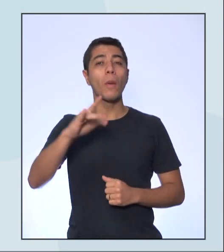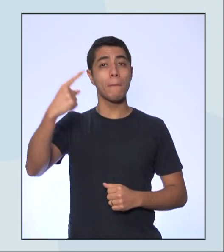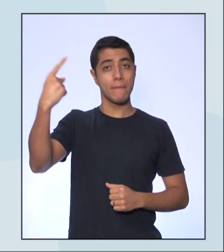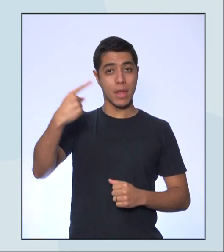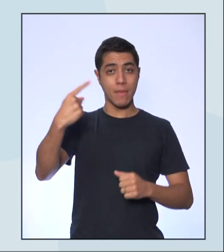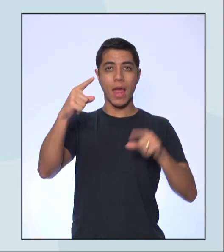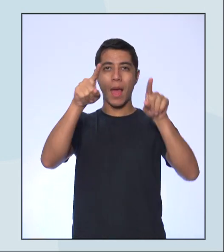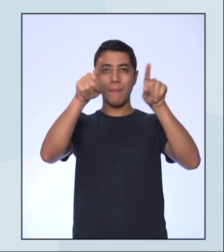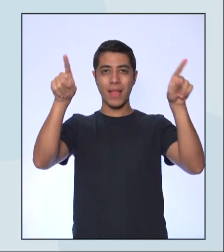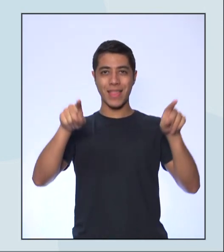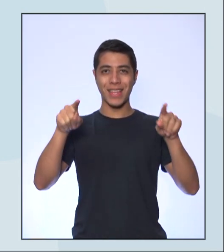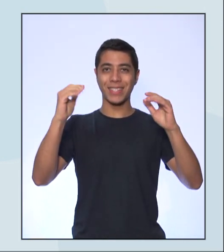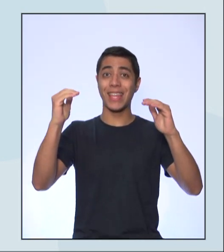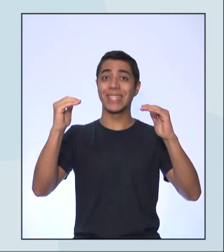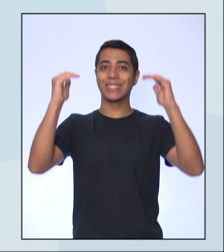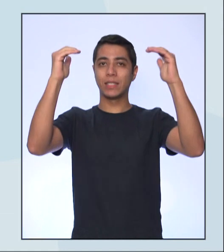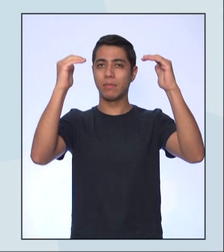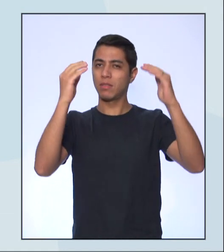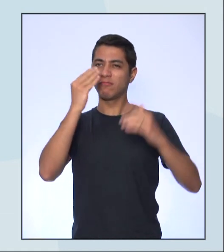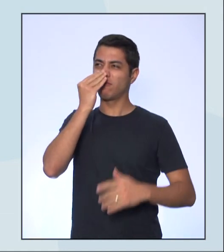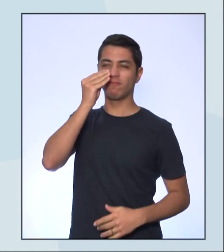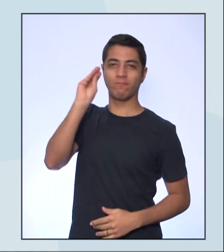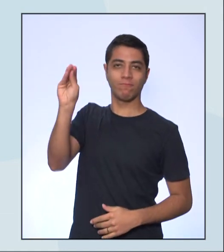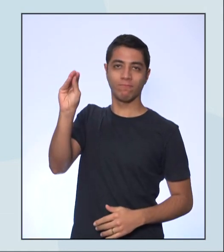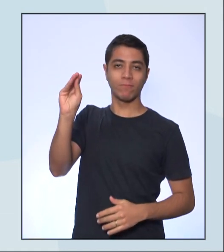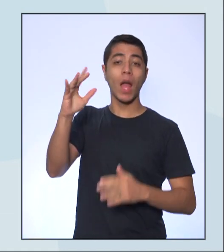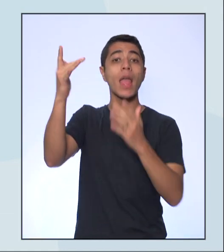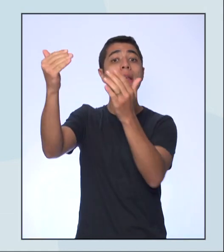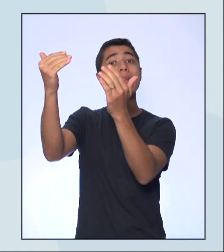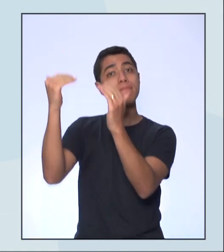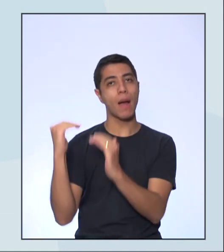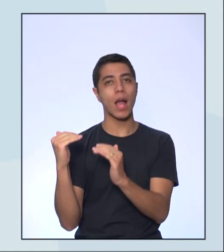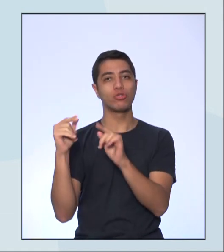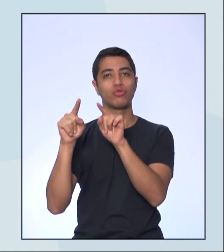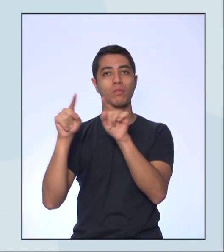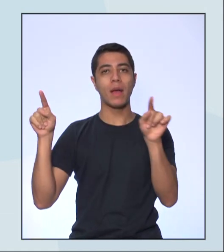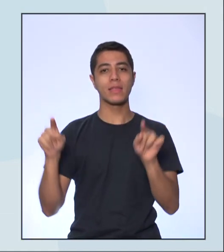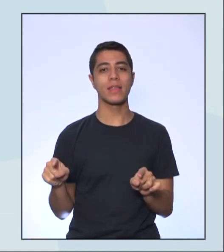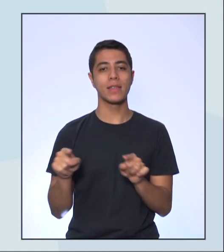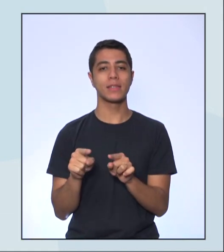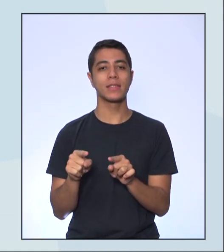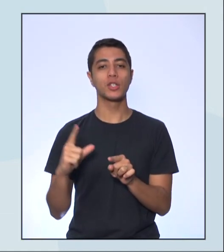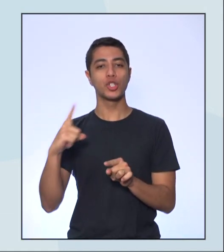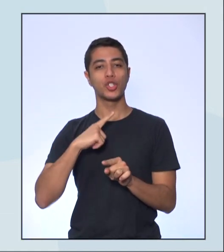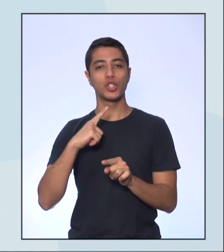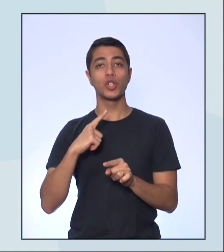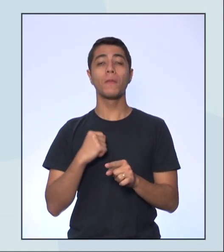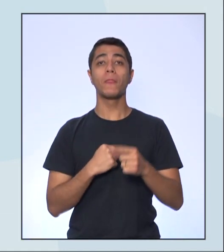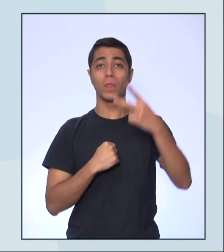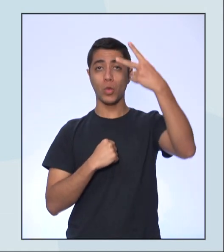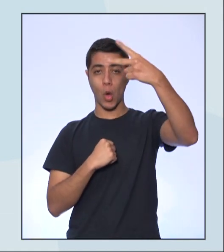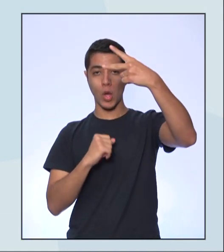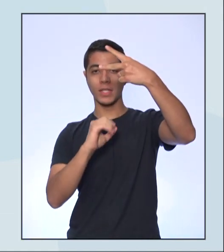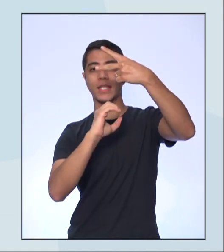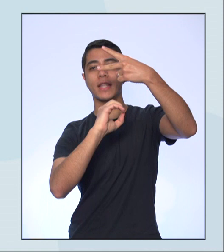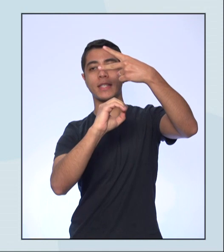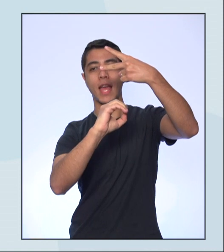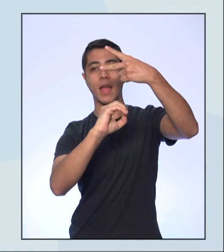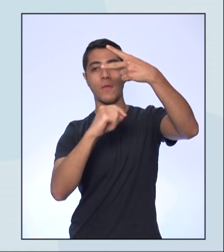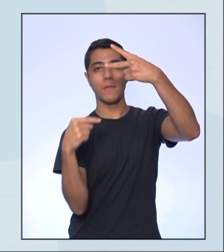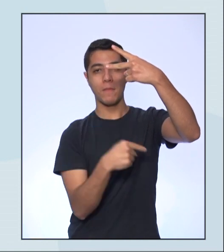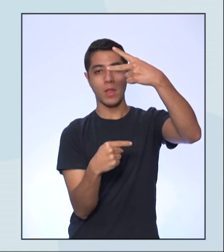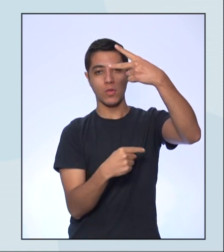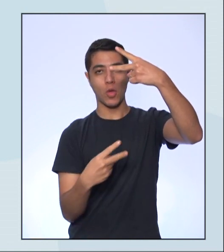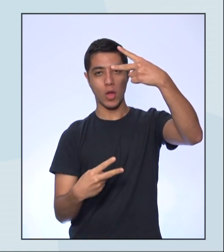Ó. A de baixo está assim, ó, 2, 0, menos 2. 1, menos 3, menos